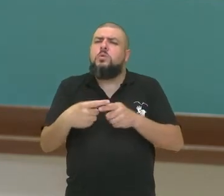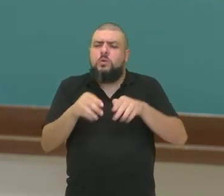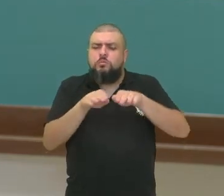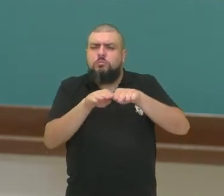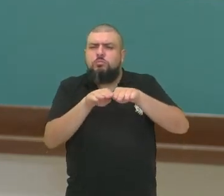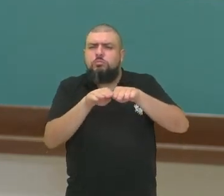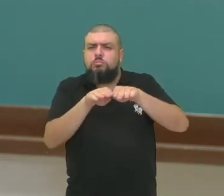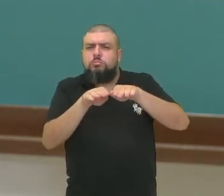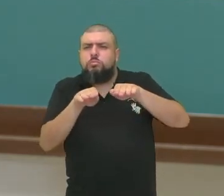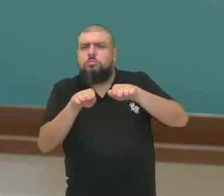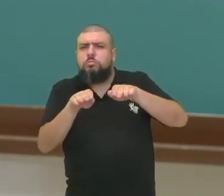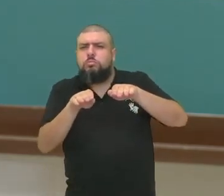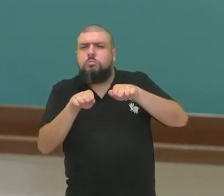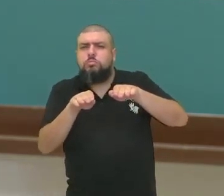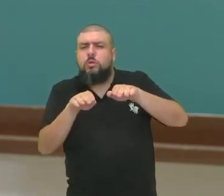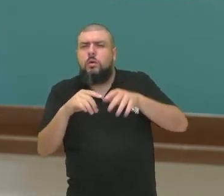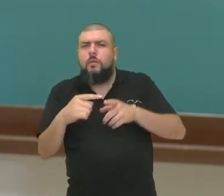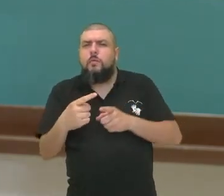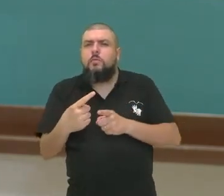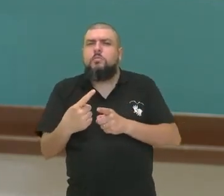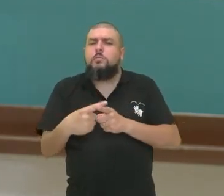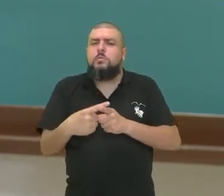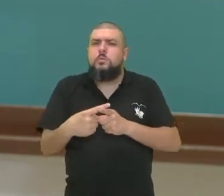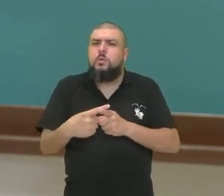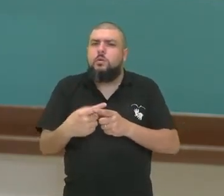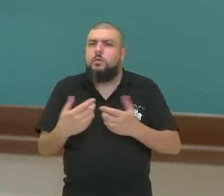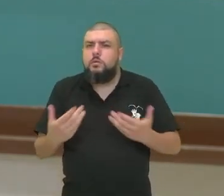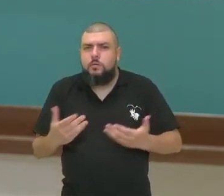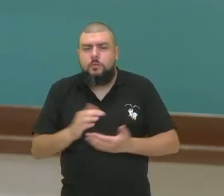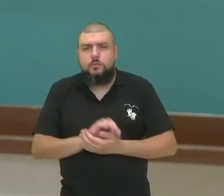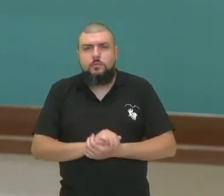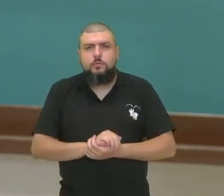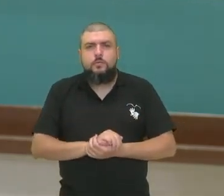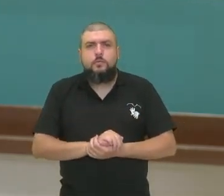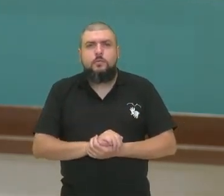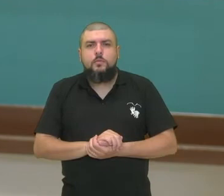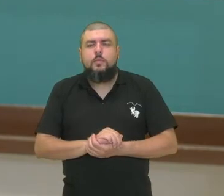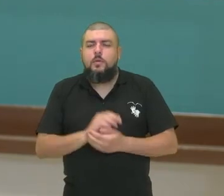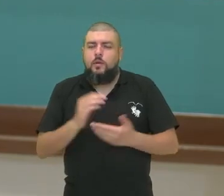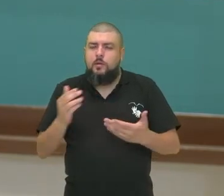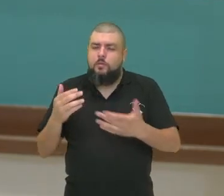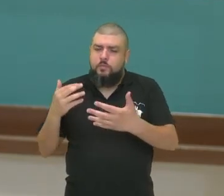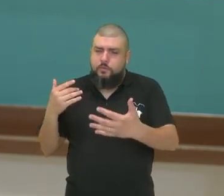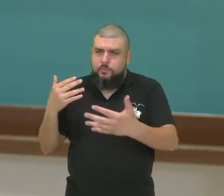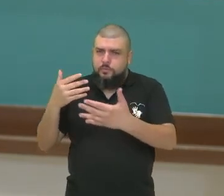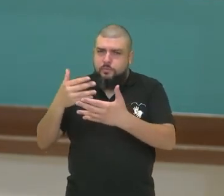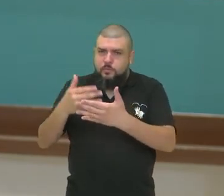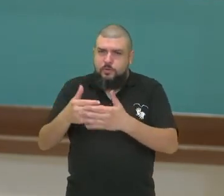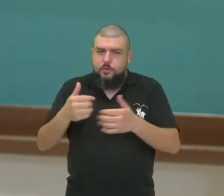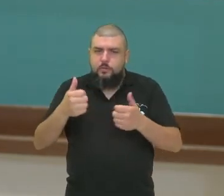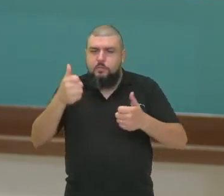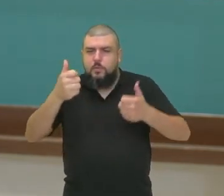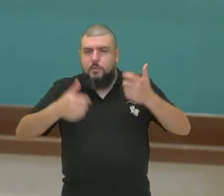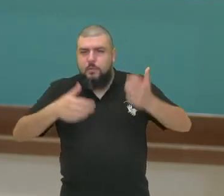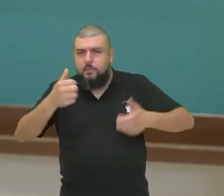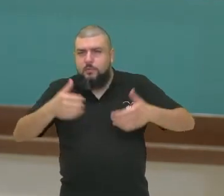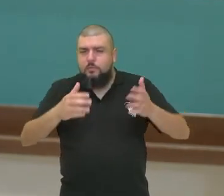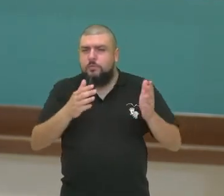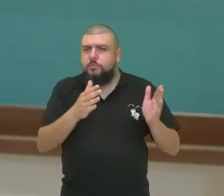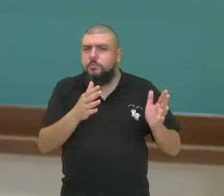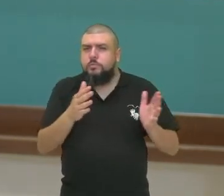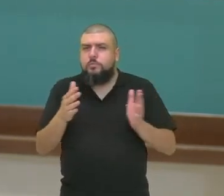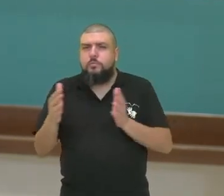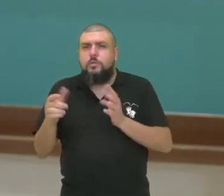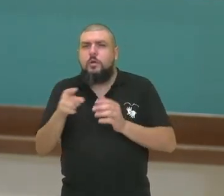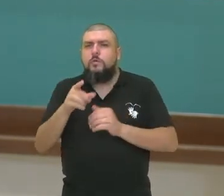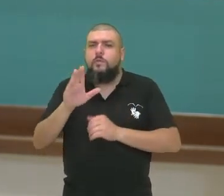dessa grande fenda no Planalto Oriental africano. Então, baseado em tudo que o professor falou aqui, completado com o que você já sabia